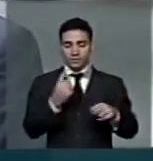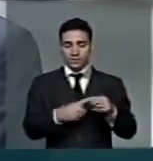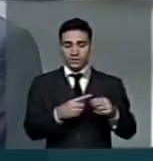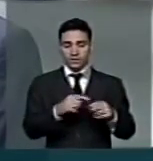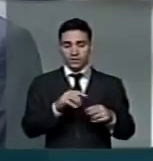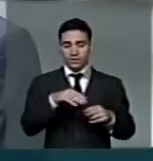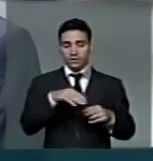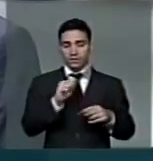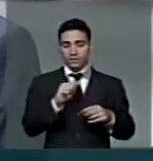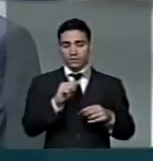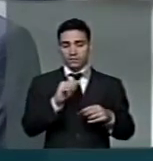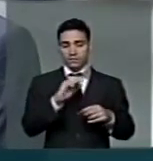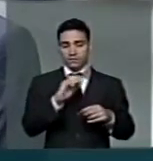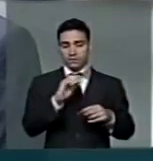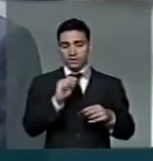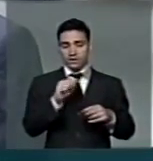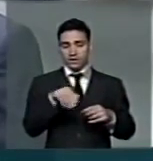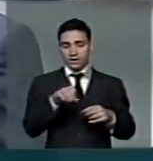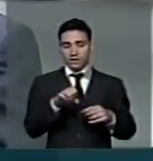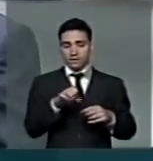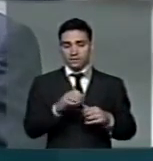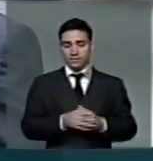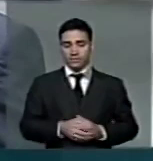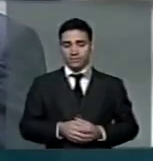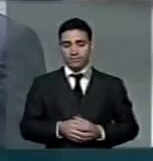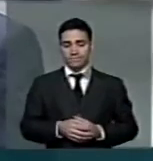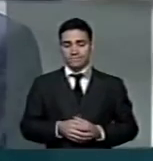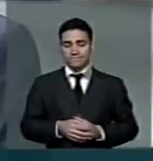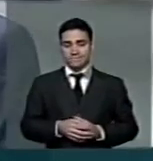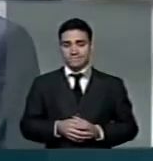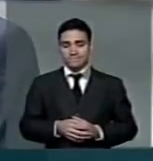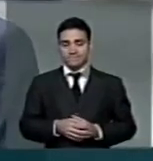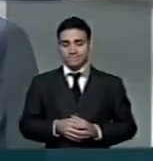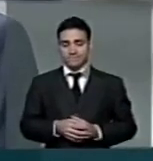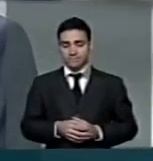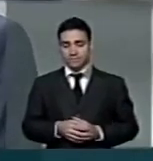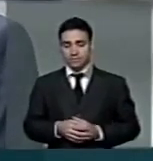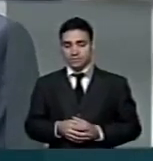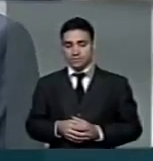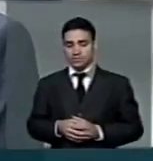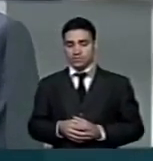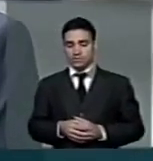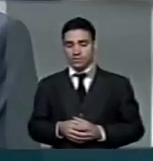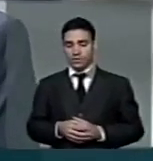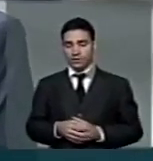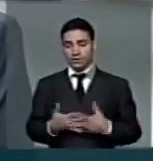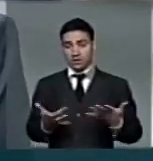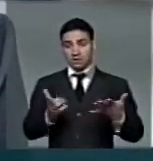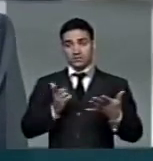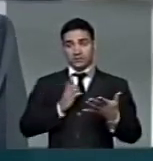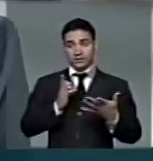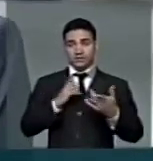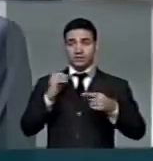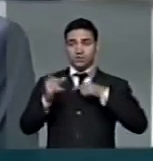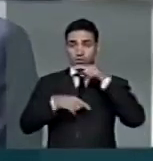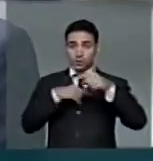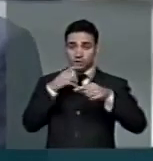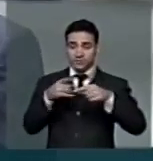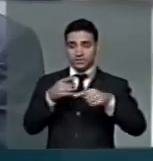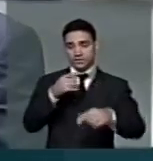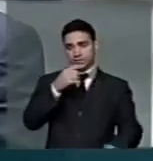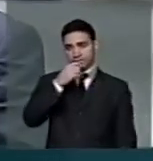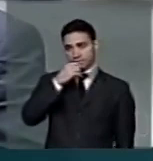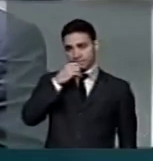glorioso, no nosso querido município de Macaé. E ficava aqui a grande interrogação, deputado Eurico,